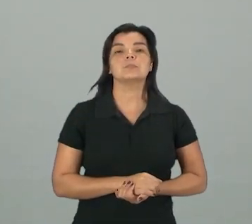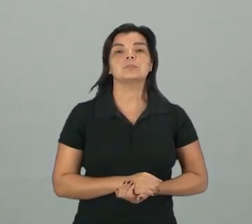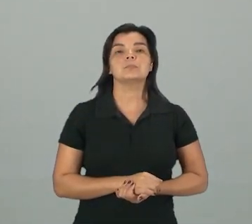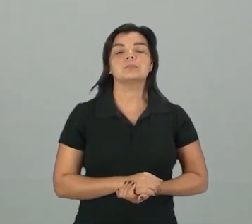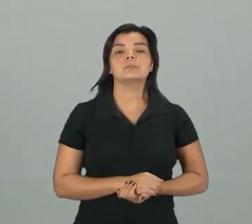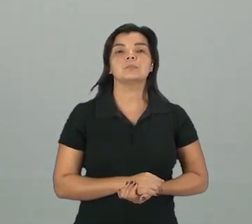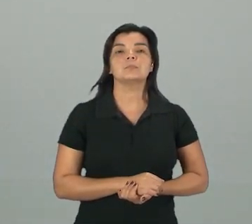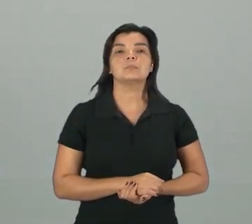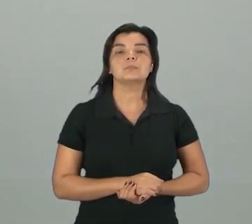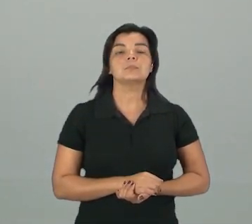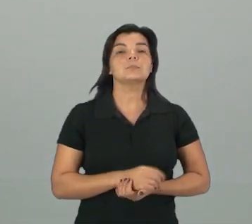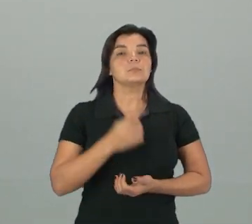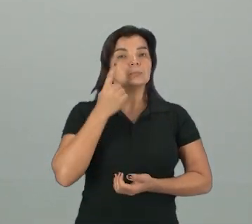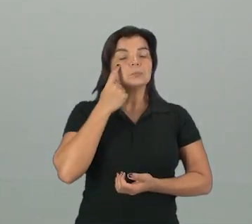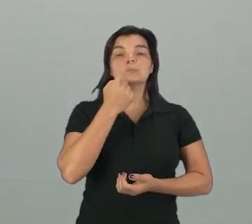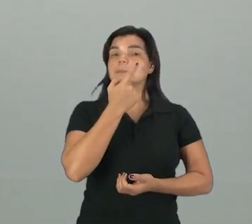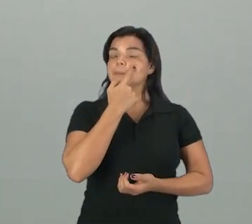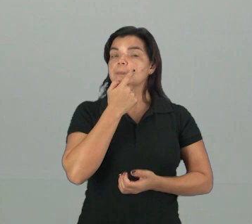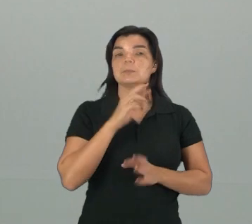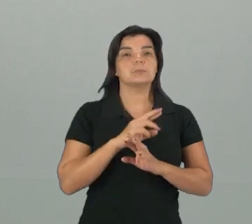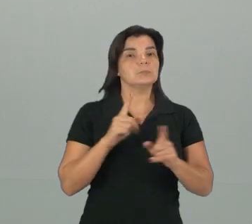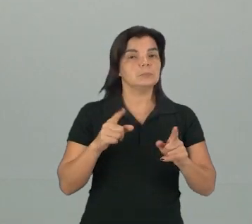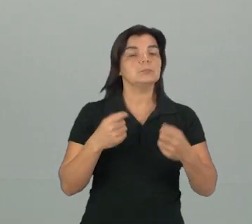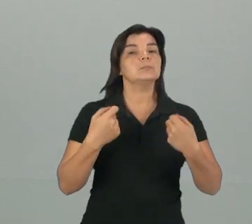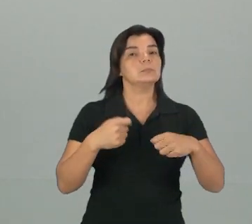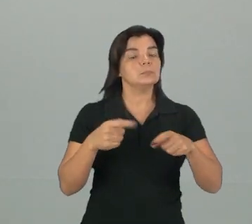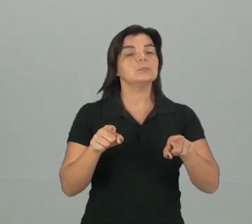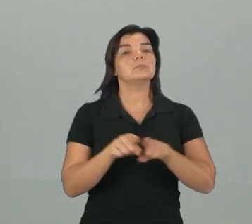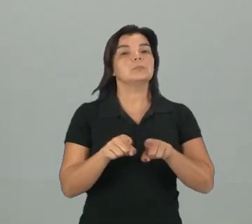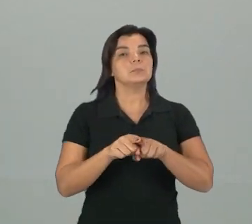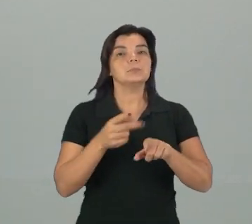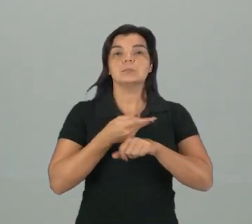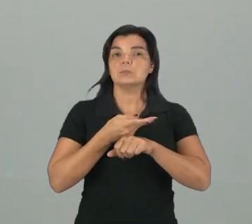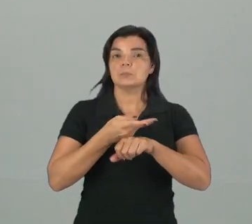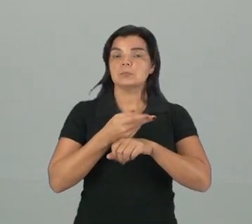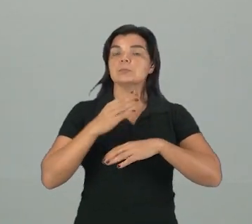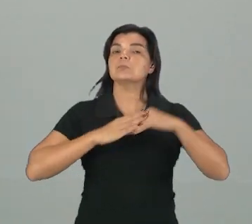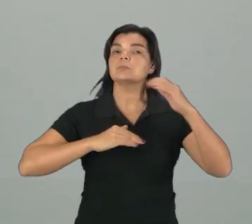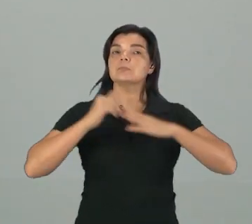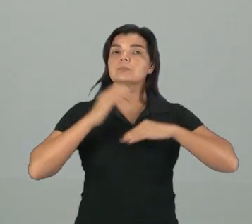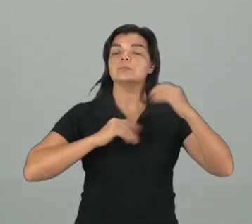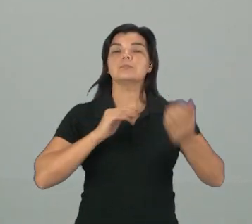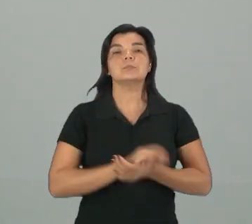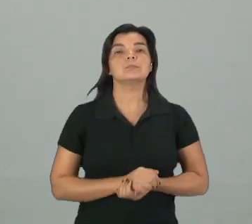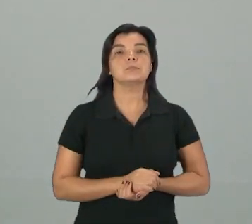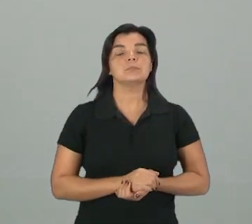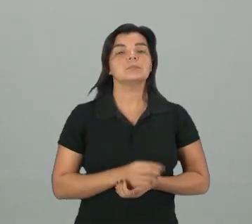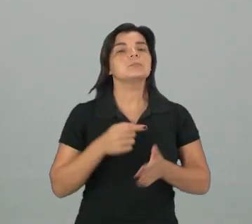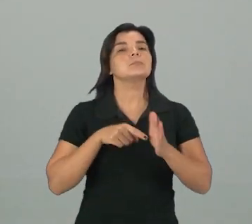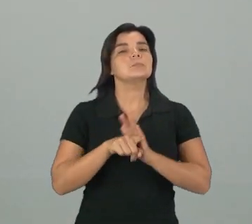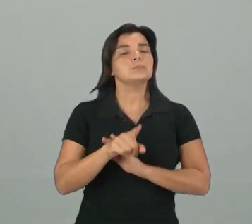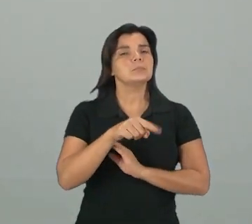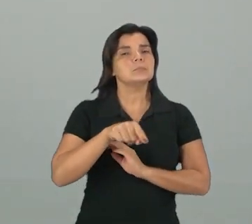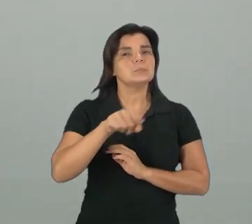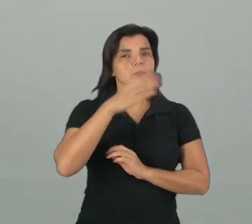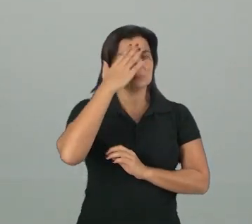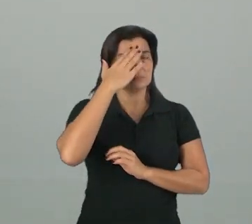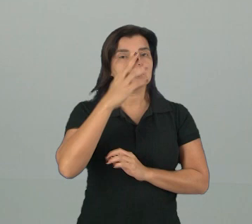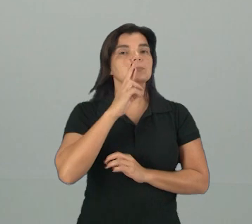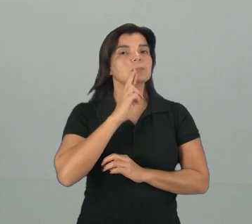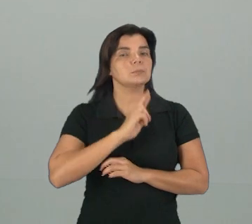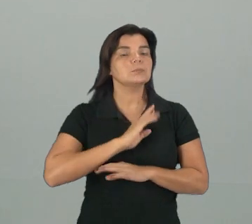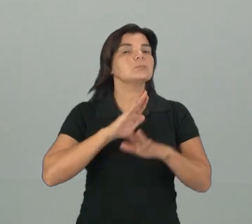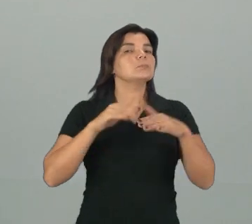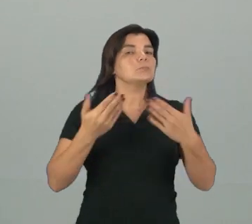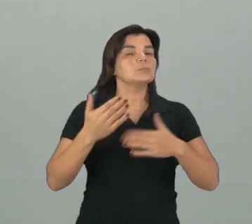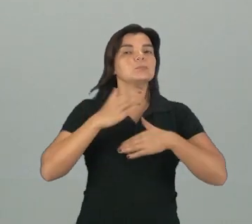saúde de visão também não é diferente, nós precisamos procurar esse profissional. E deixa eu te perguntar, você sabe me